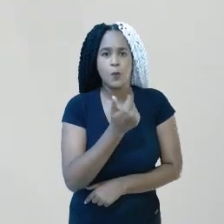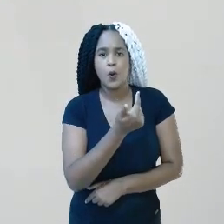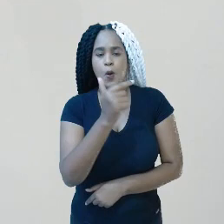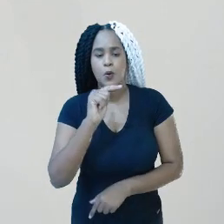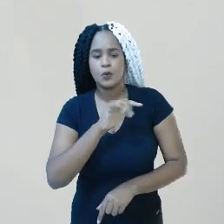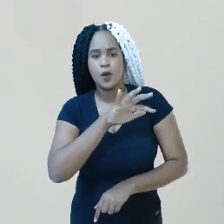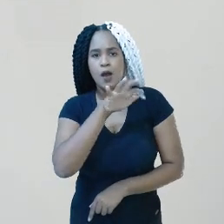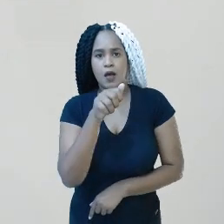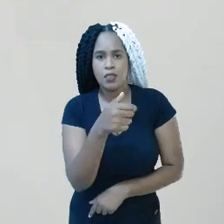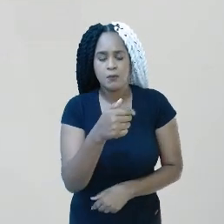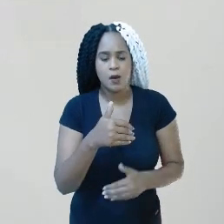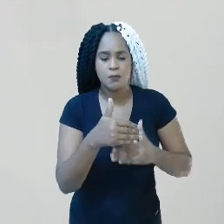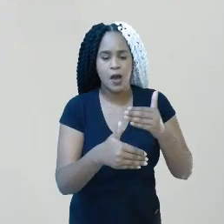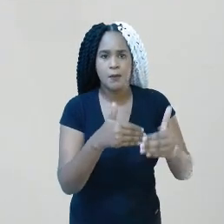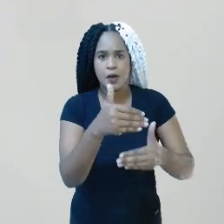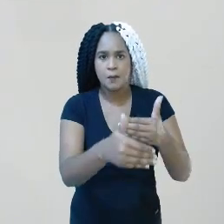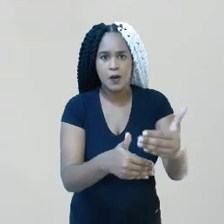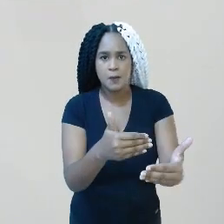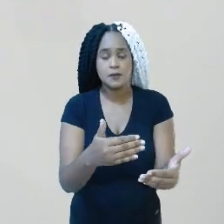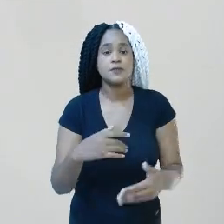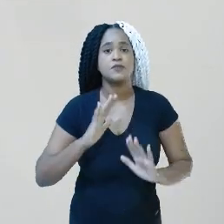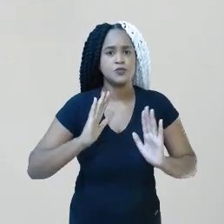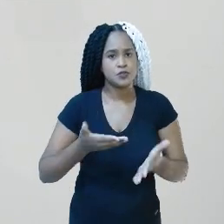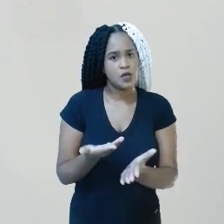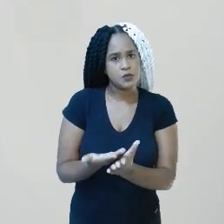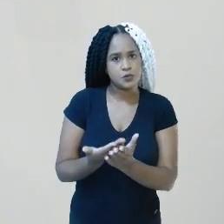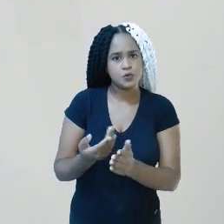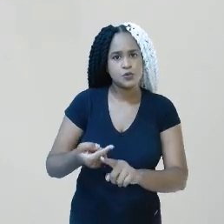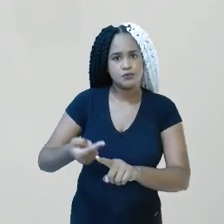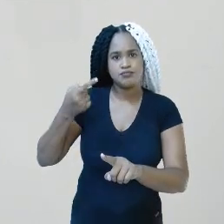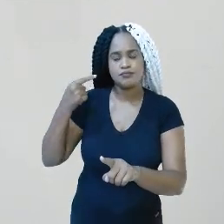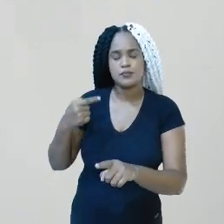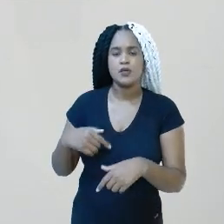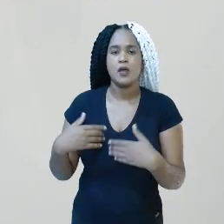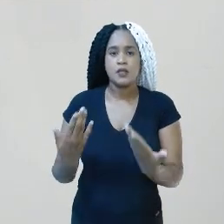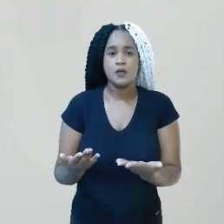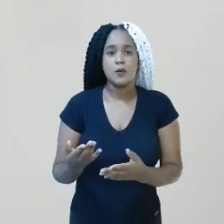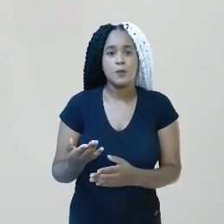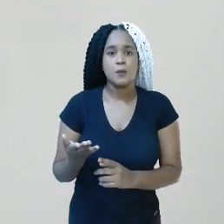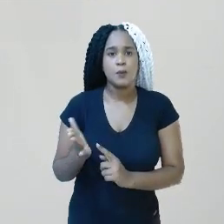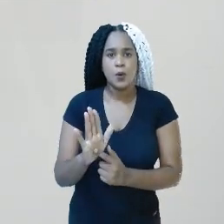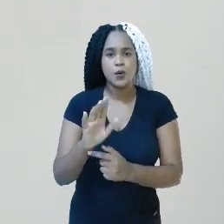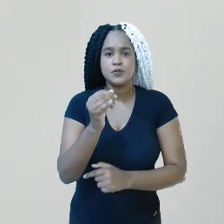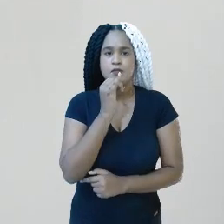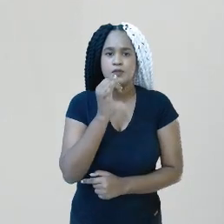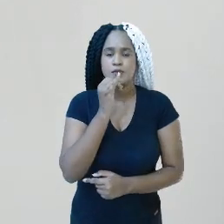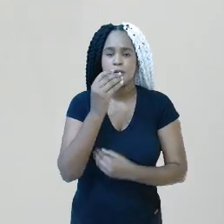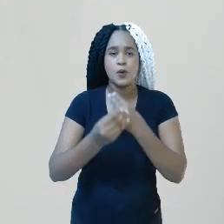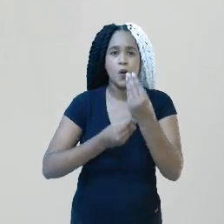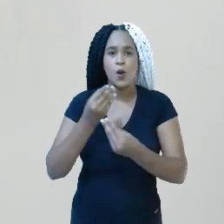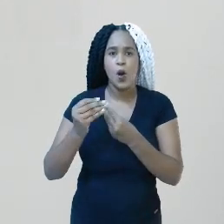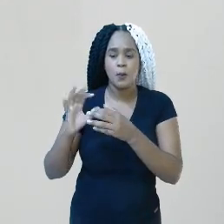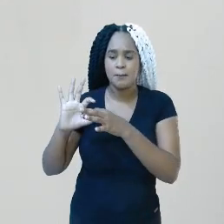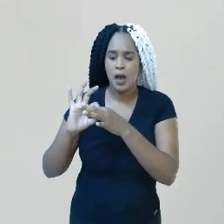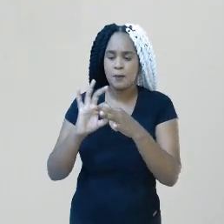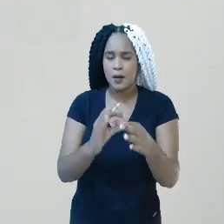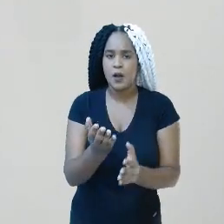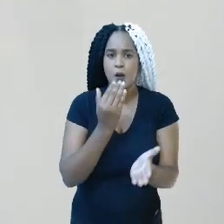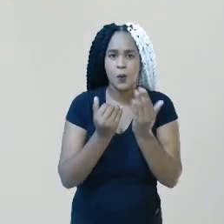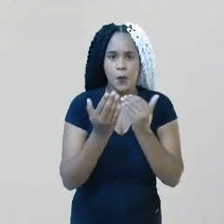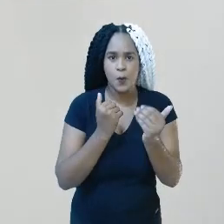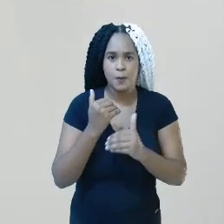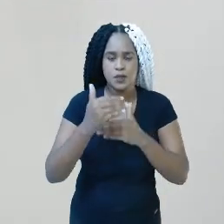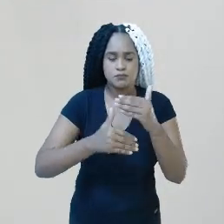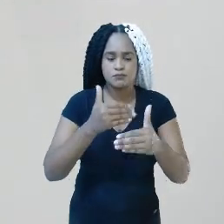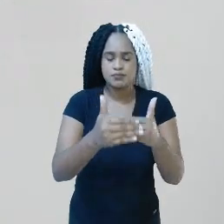comigo e com a professora Márcia também. Então, nós temos aí um exemplo básico de cadeia alimentar. Então, como é que é essa alimentação? Vou chegar